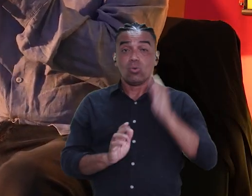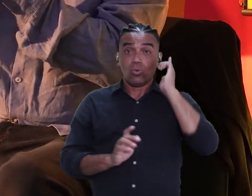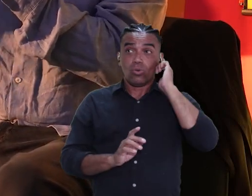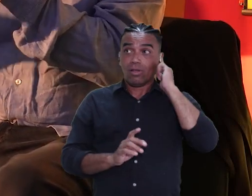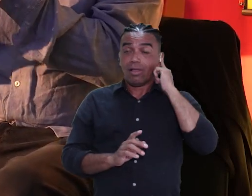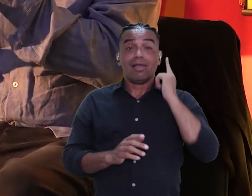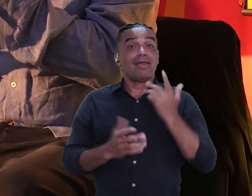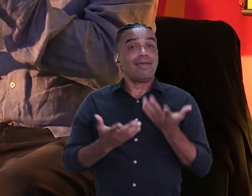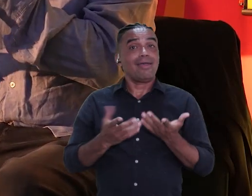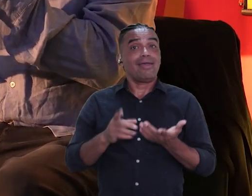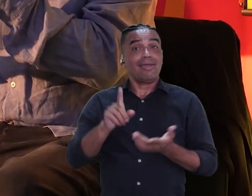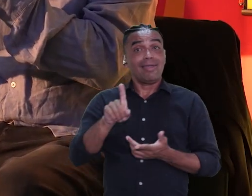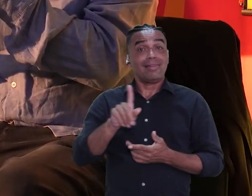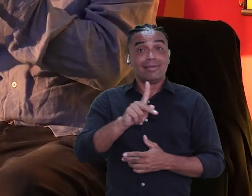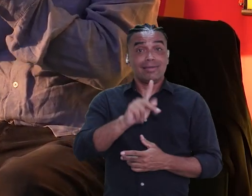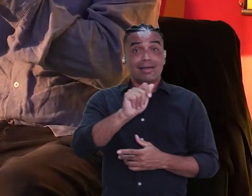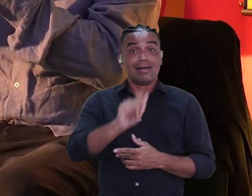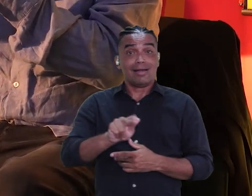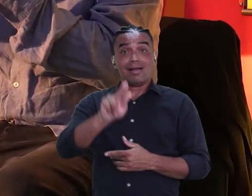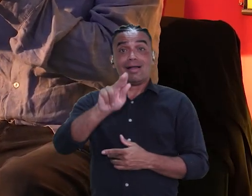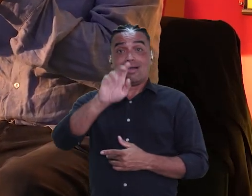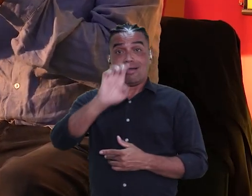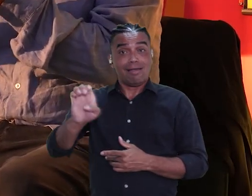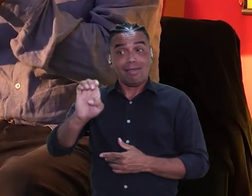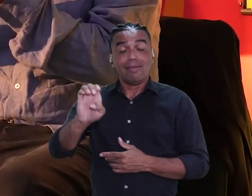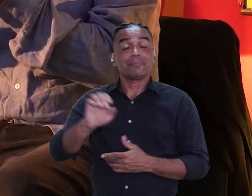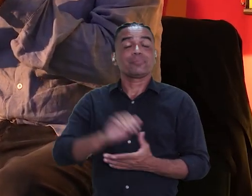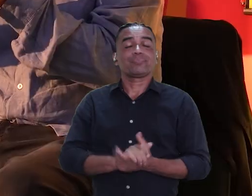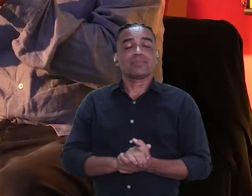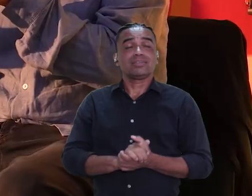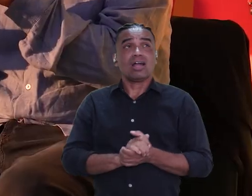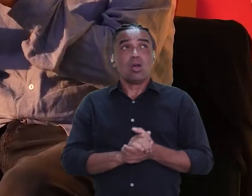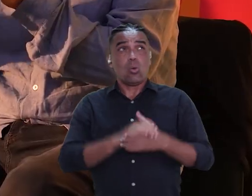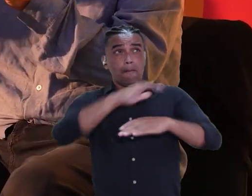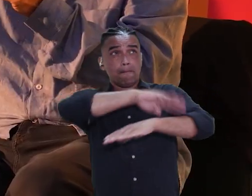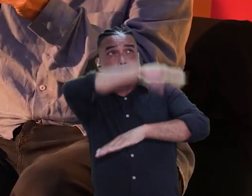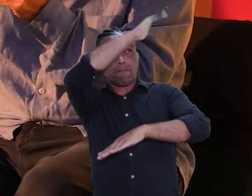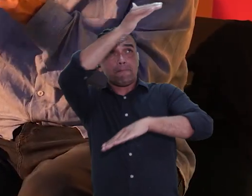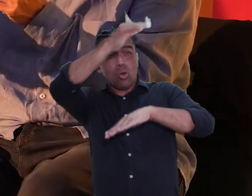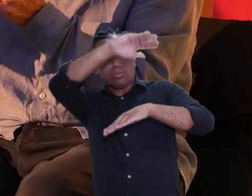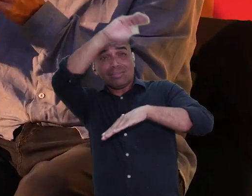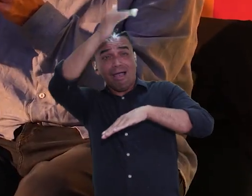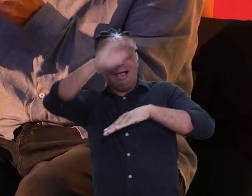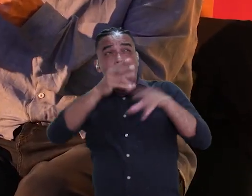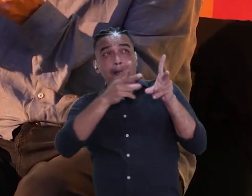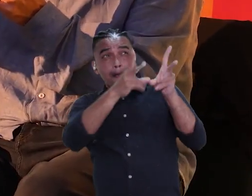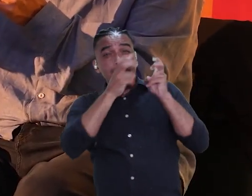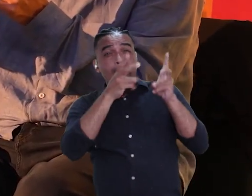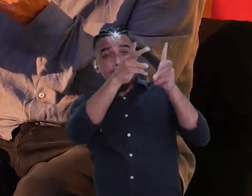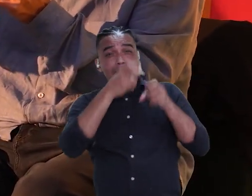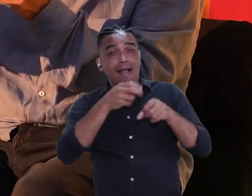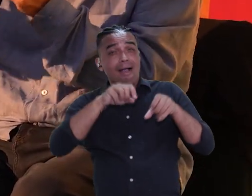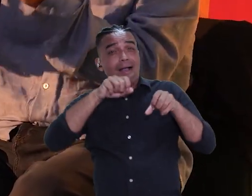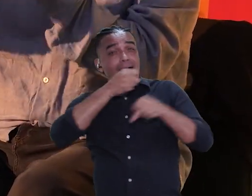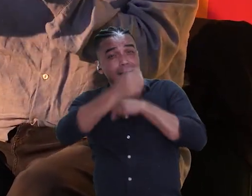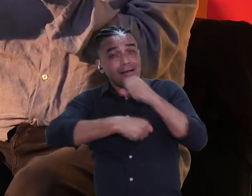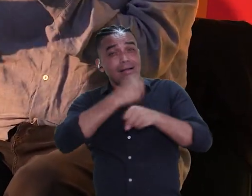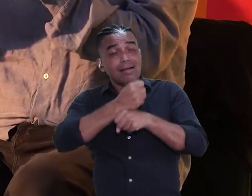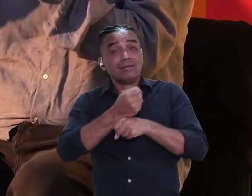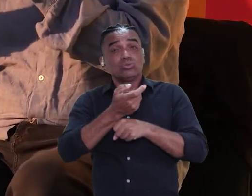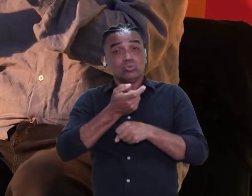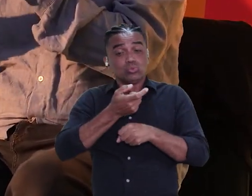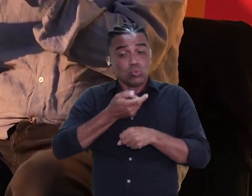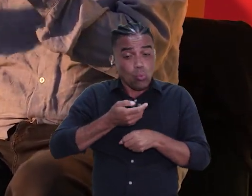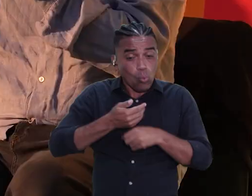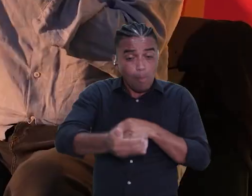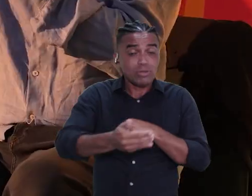lugar. E aí vê, essa exploração começa, em poucos anos, aquilo está sendo escavado. E depois,